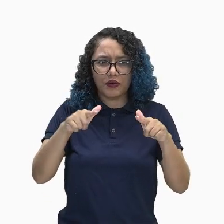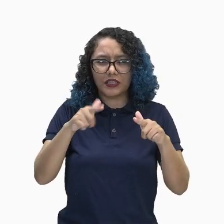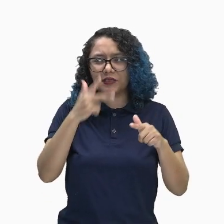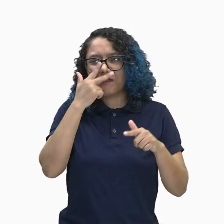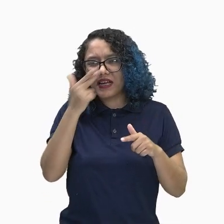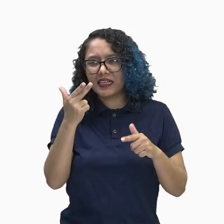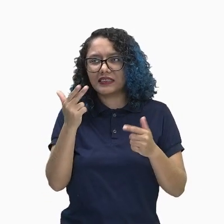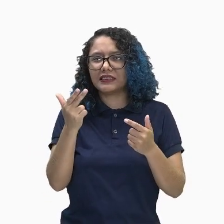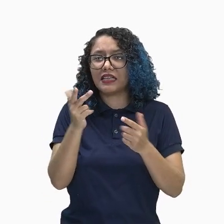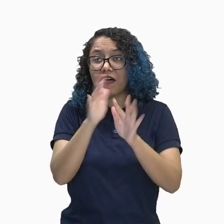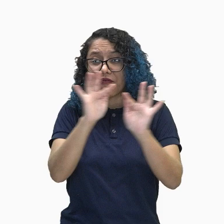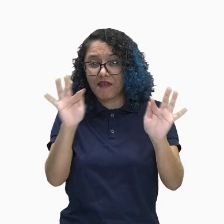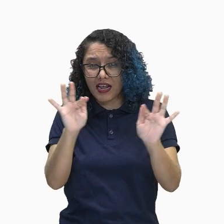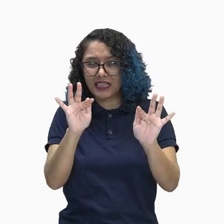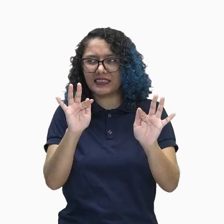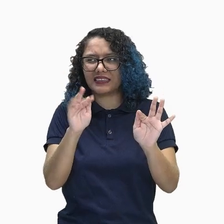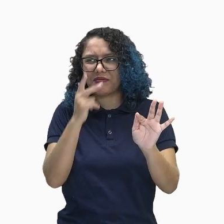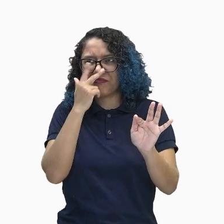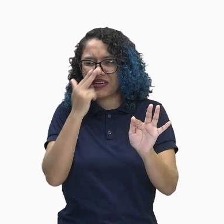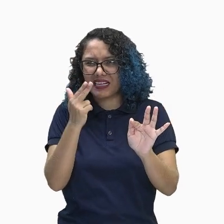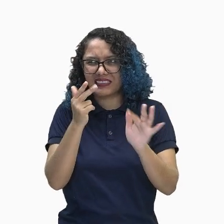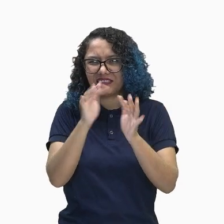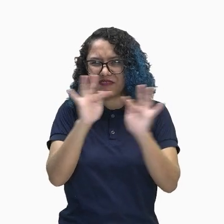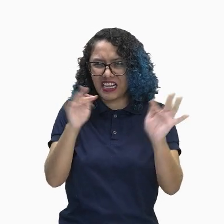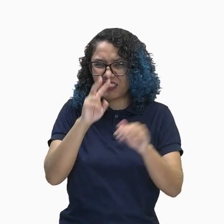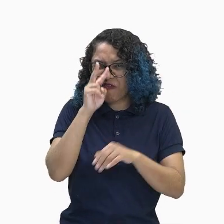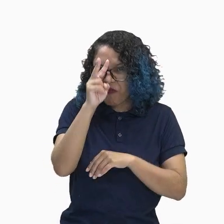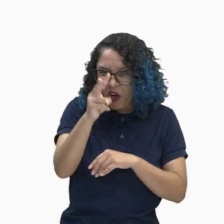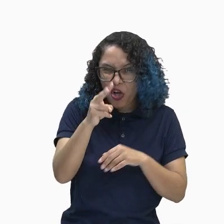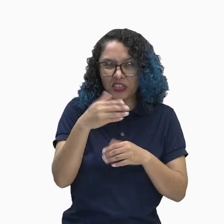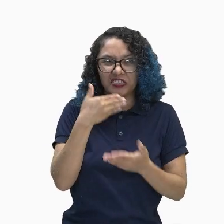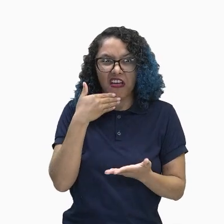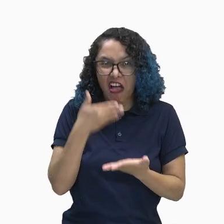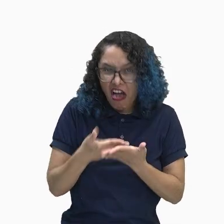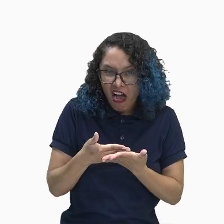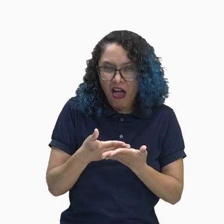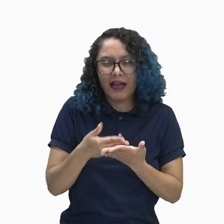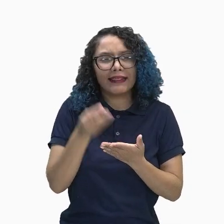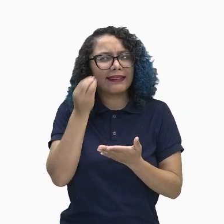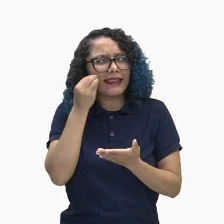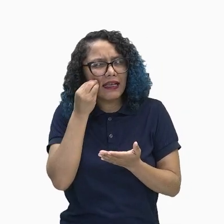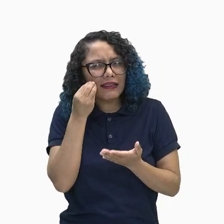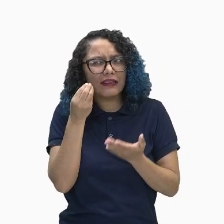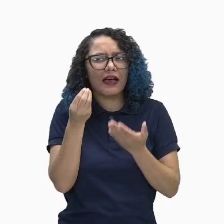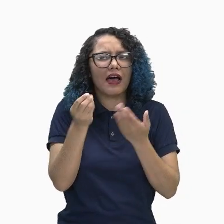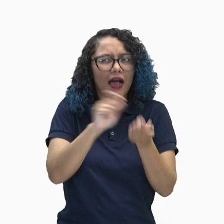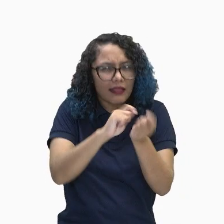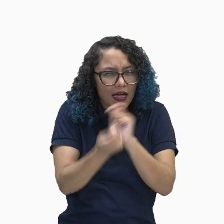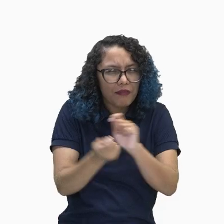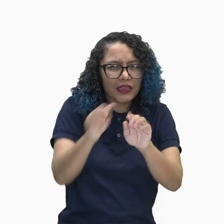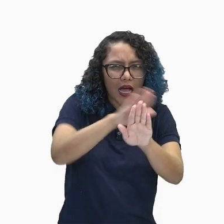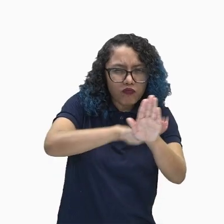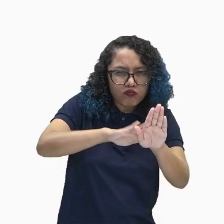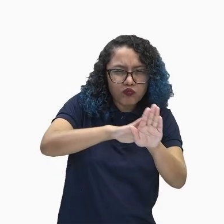uma mensagem grosseira ou chocante, impactante, né? Então, por exemplo, quando